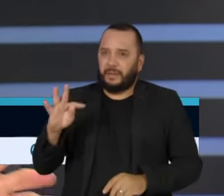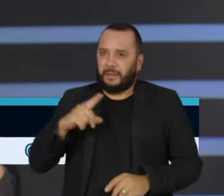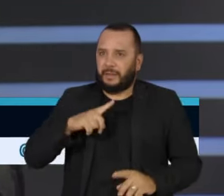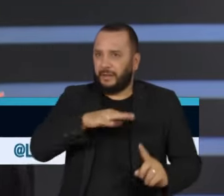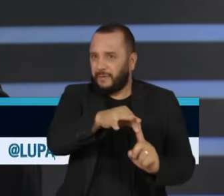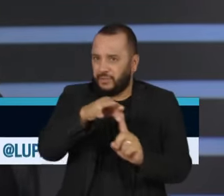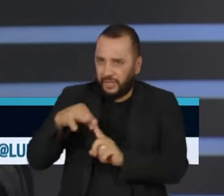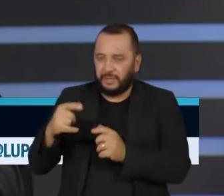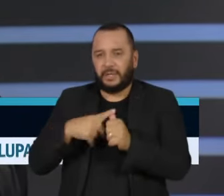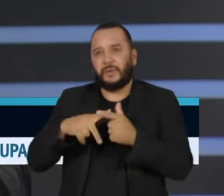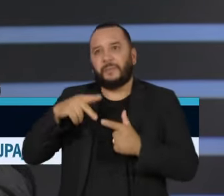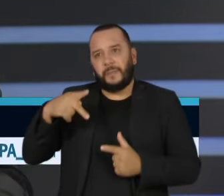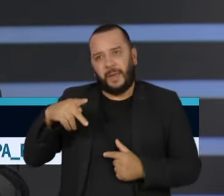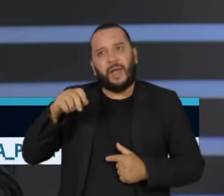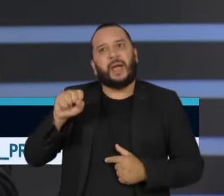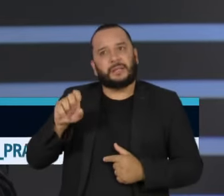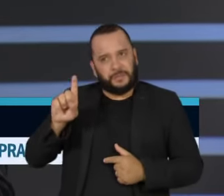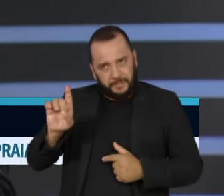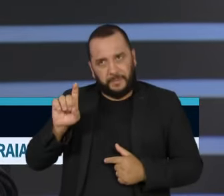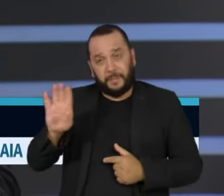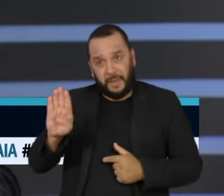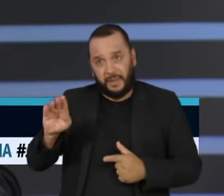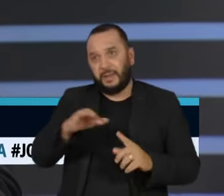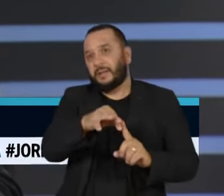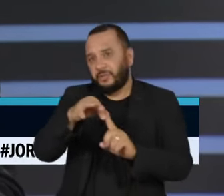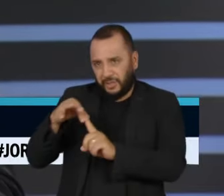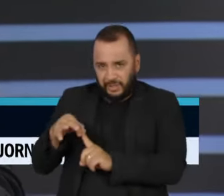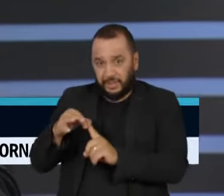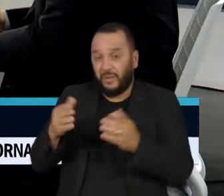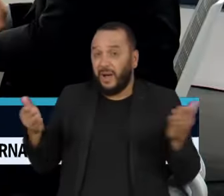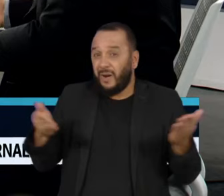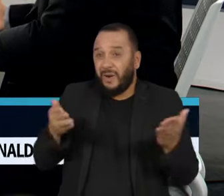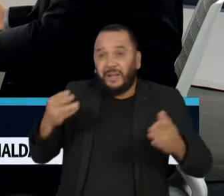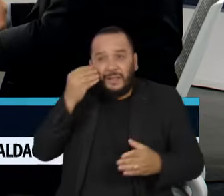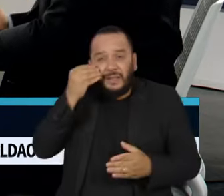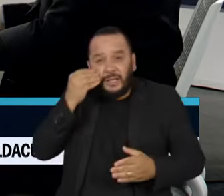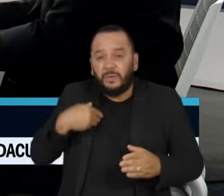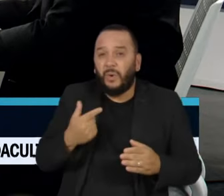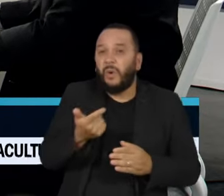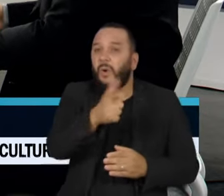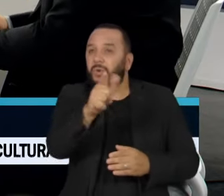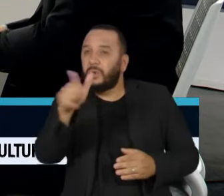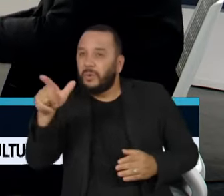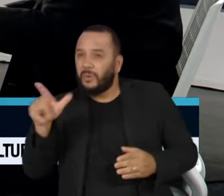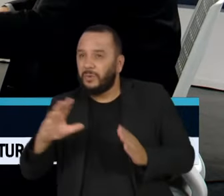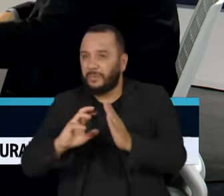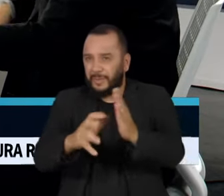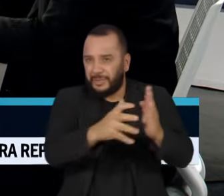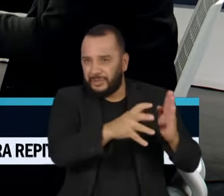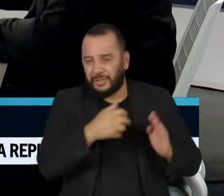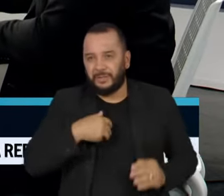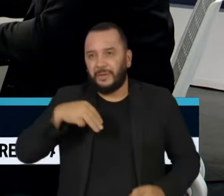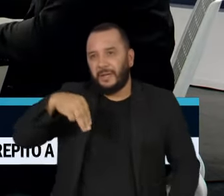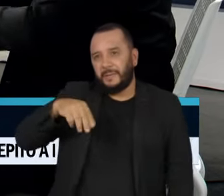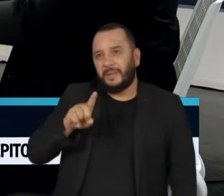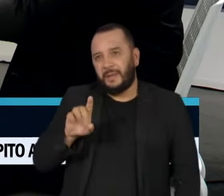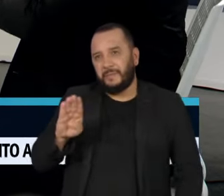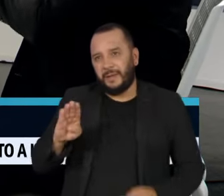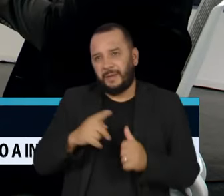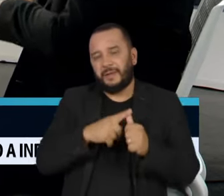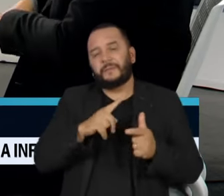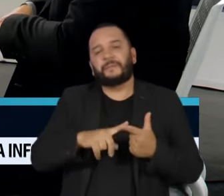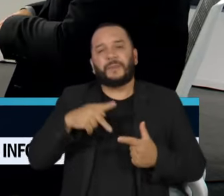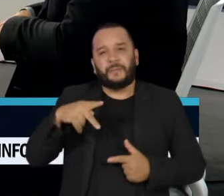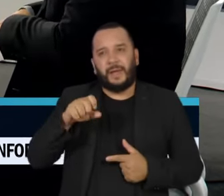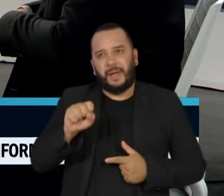mundo já teve rede, agora na reta final estão tentando buscar os partidos que estavam mais no centro, centro-direita, ou seja, MDB, PSD,